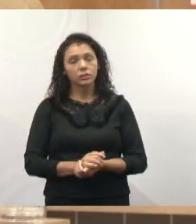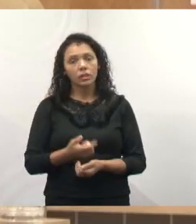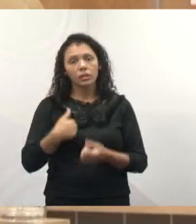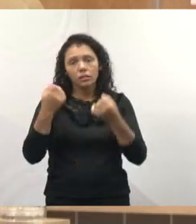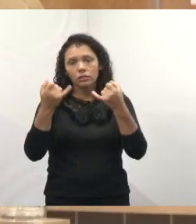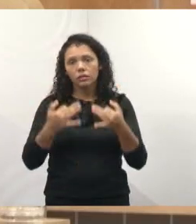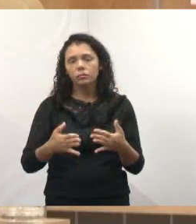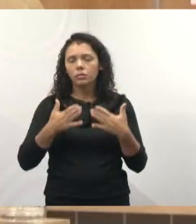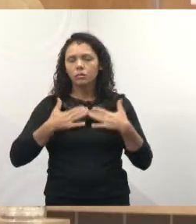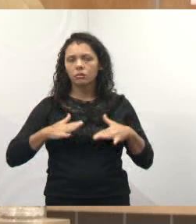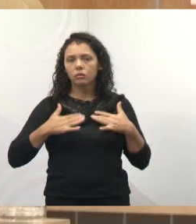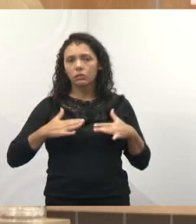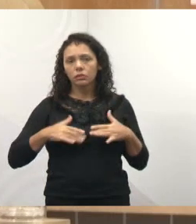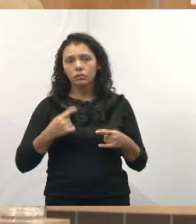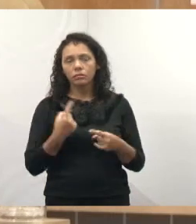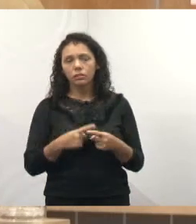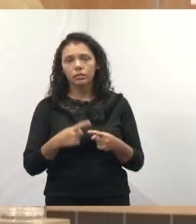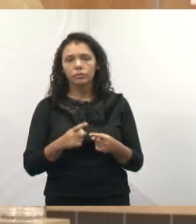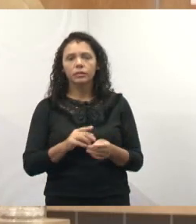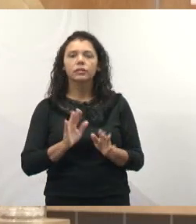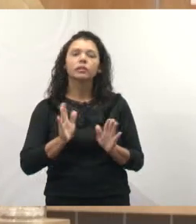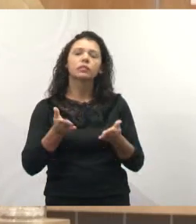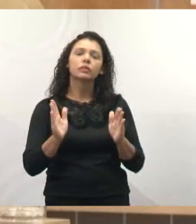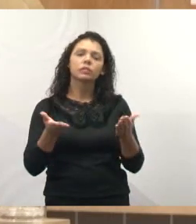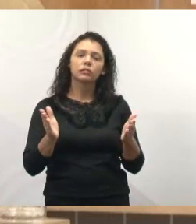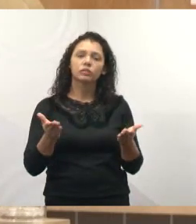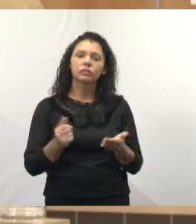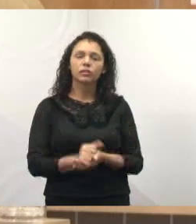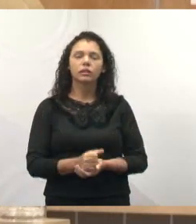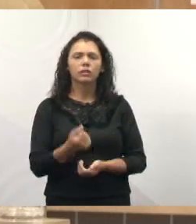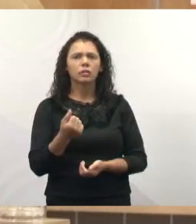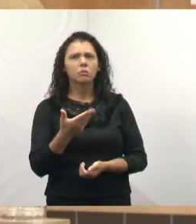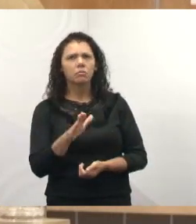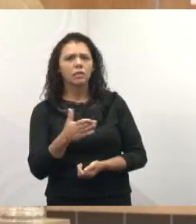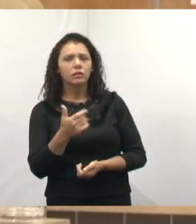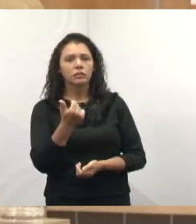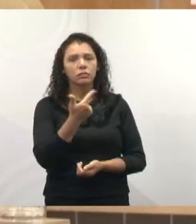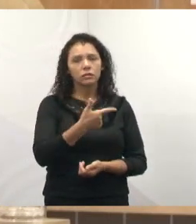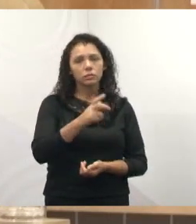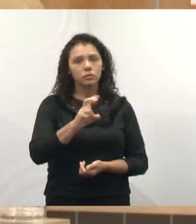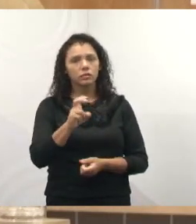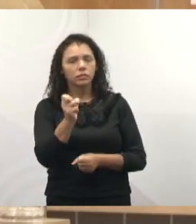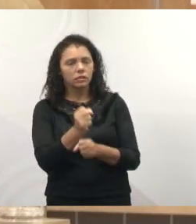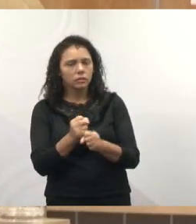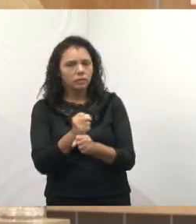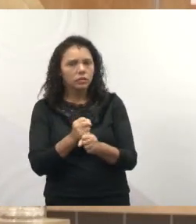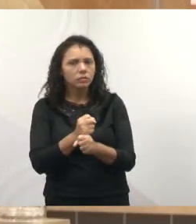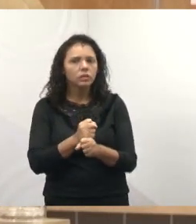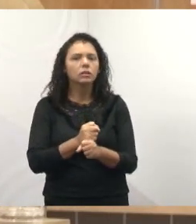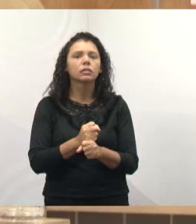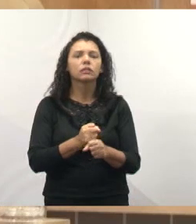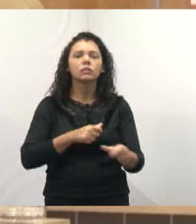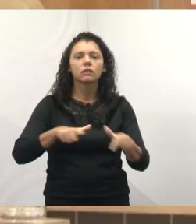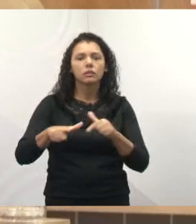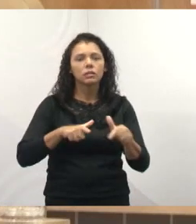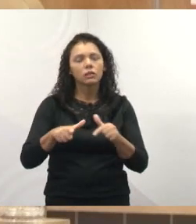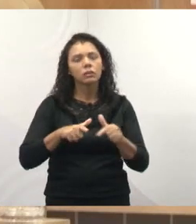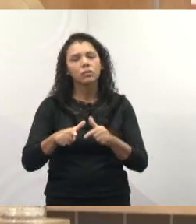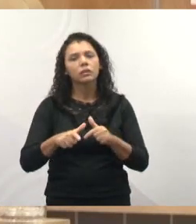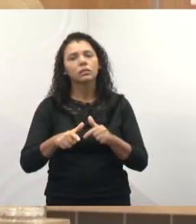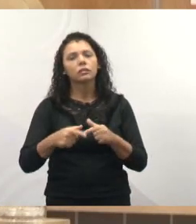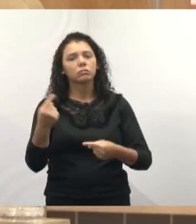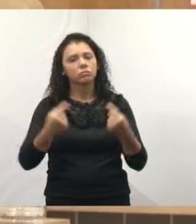tranquilidade, até porque já estou aí há quase 25 anos nesse meio político, meu 2º